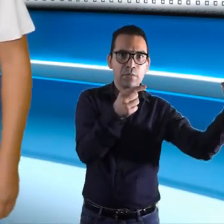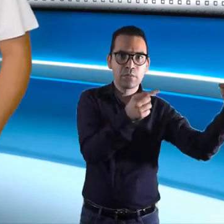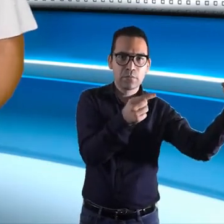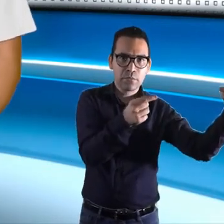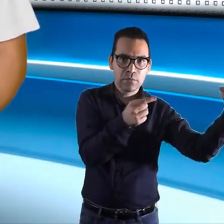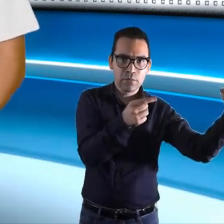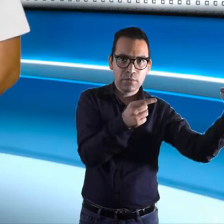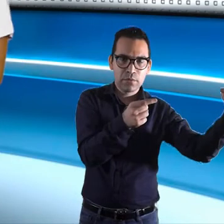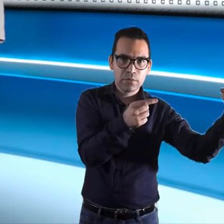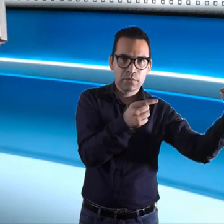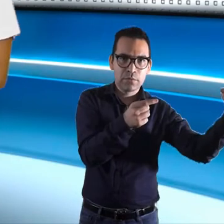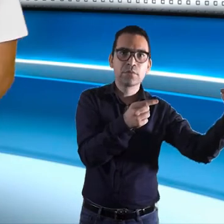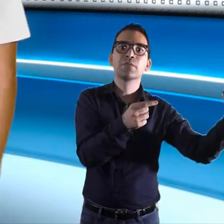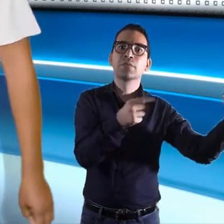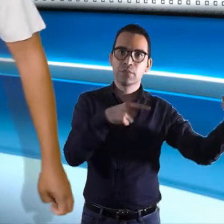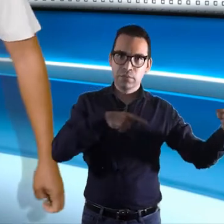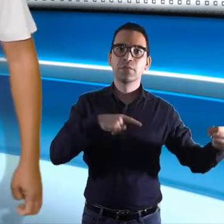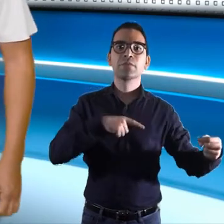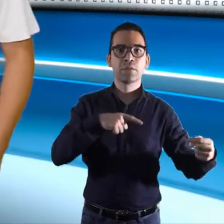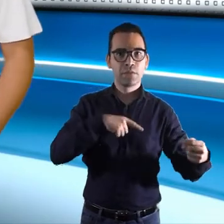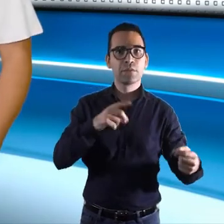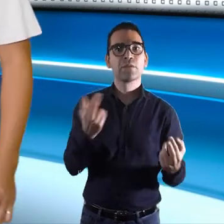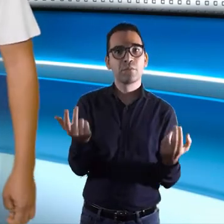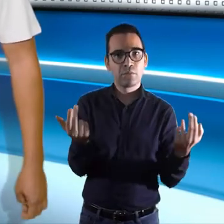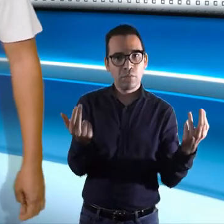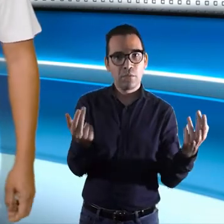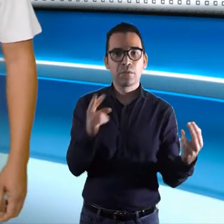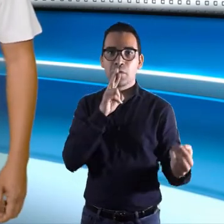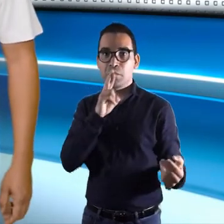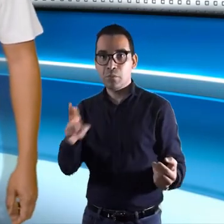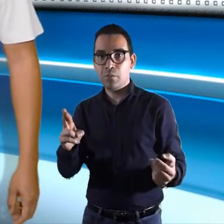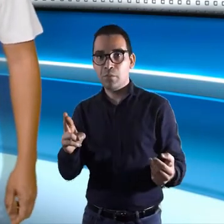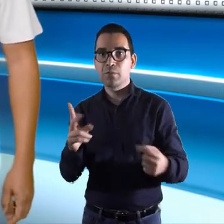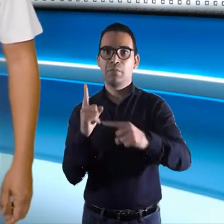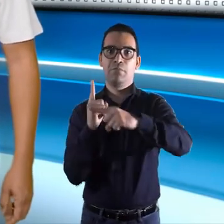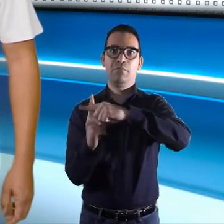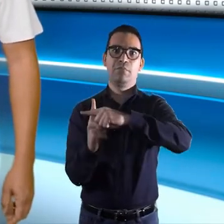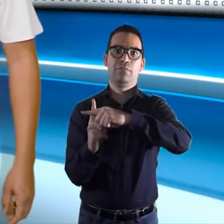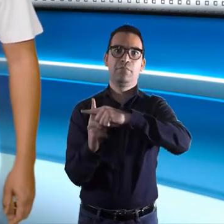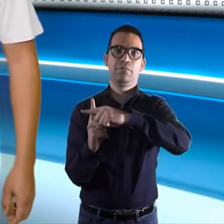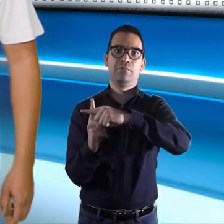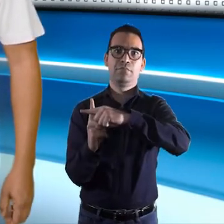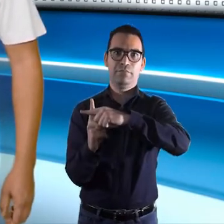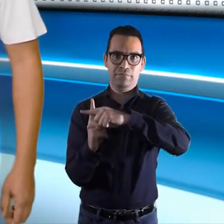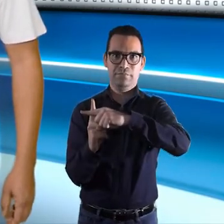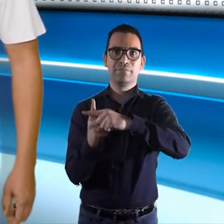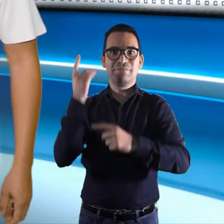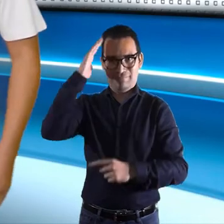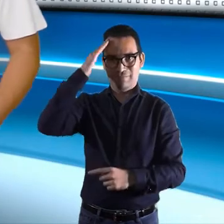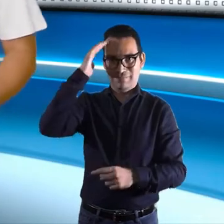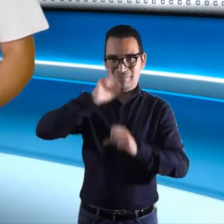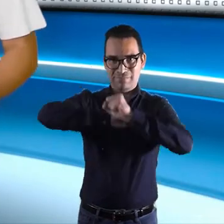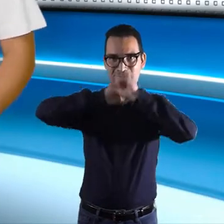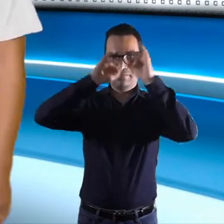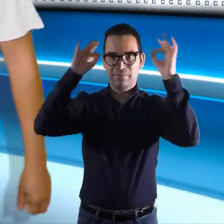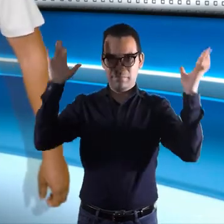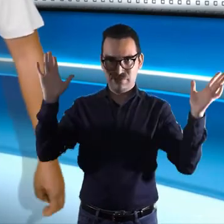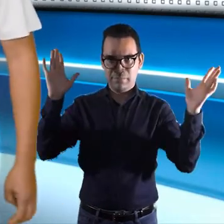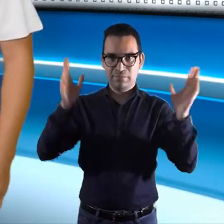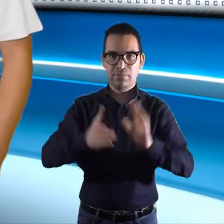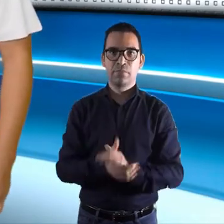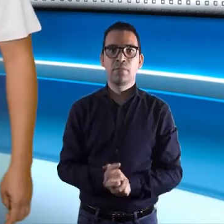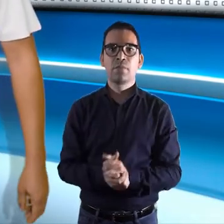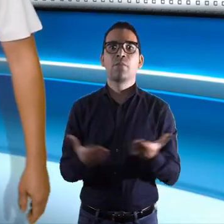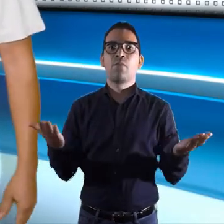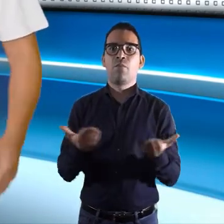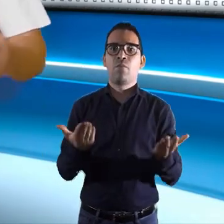Positivo. Logo, a resposta será positiva. Tranquilo, pessoal? Então, essa foi